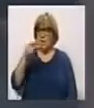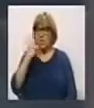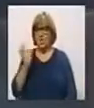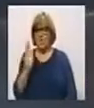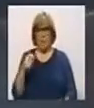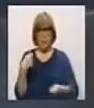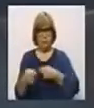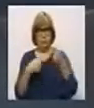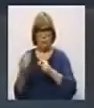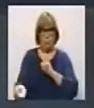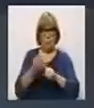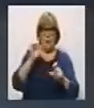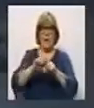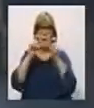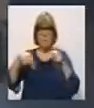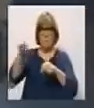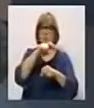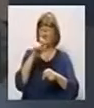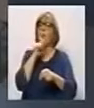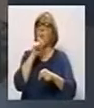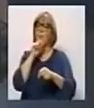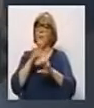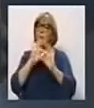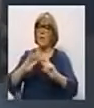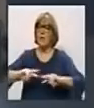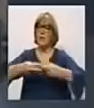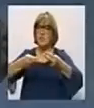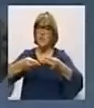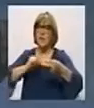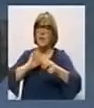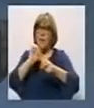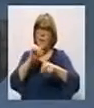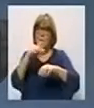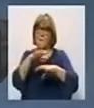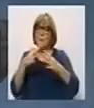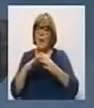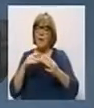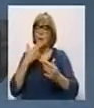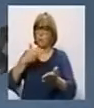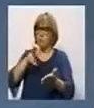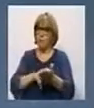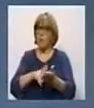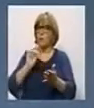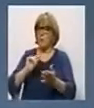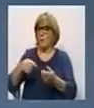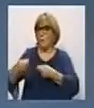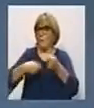fase de negociações com empresas para que seja possível transferir o protótipo para a vida real e para o mercado.